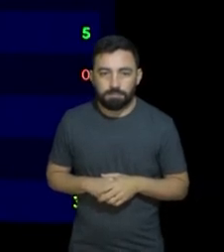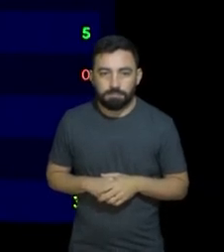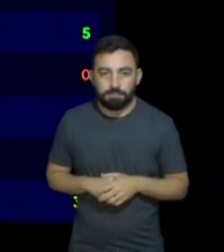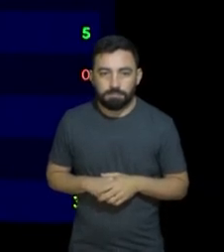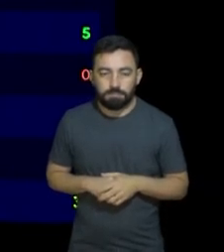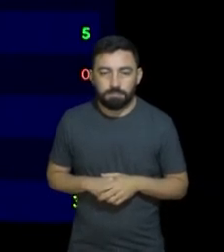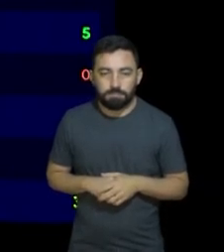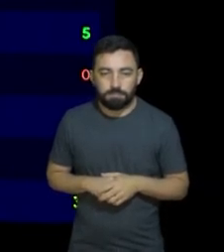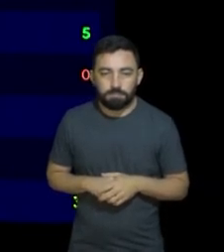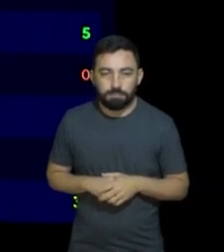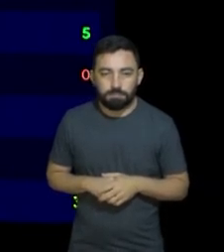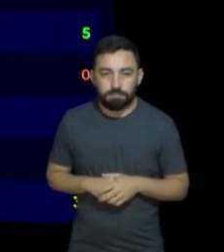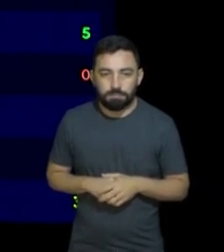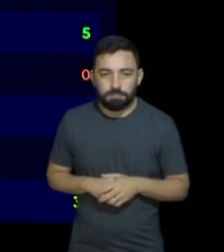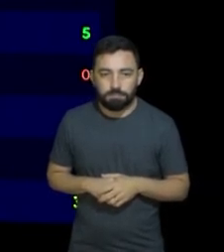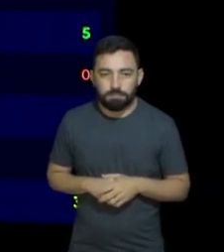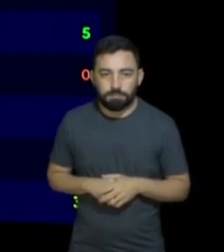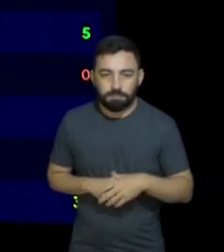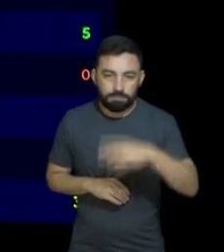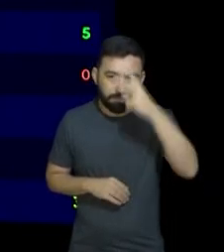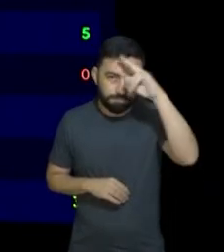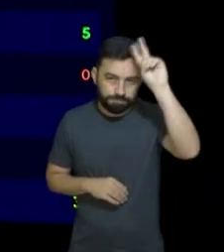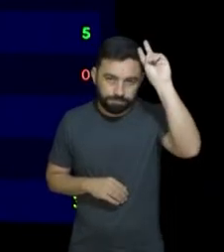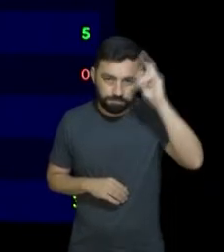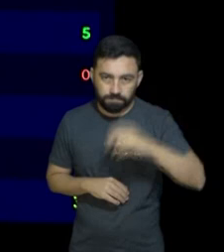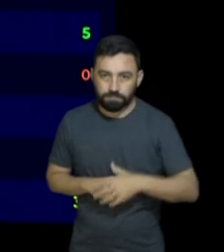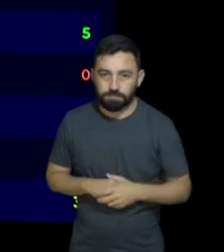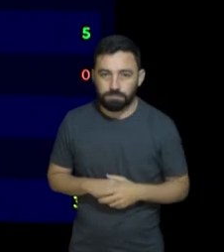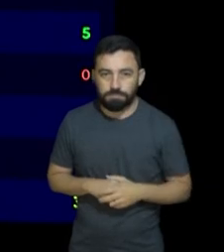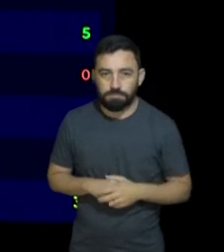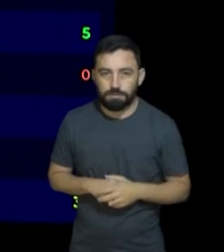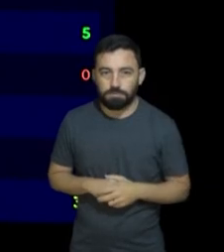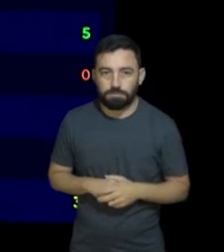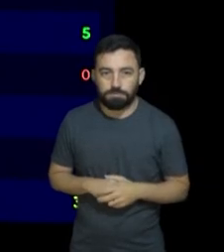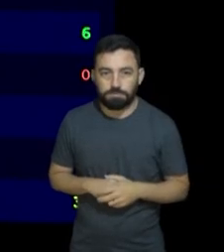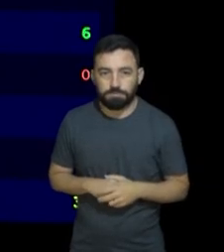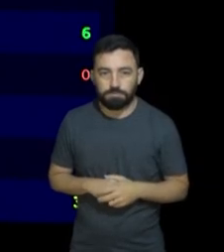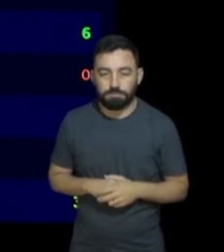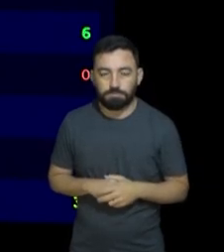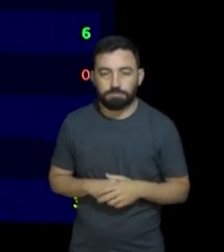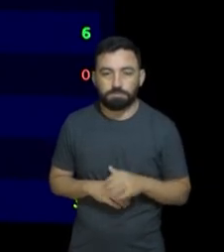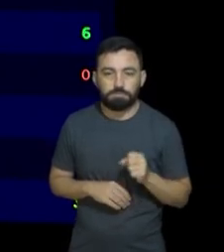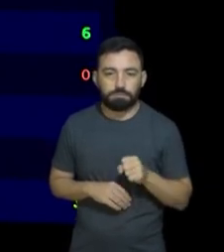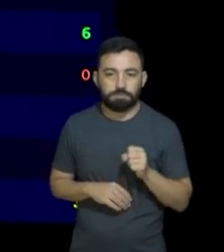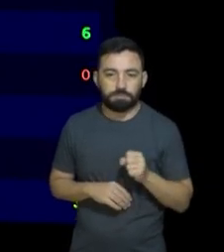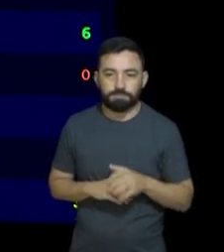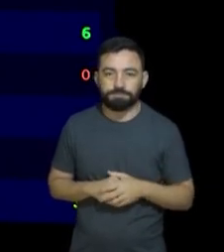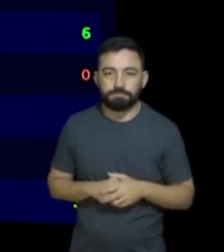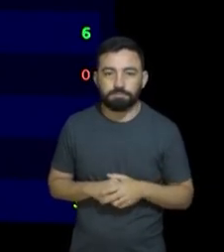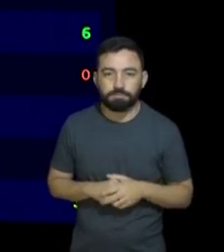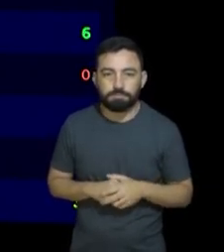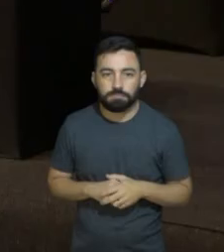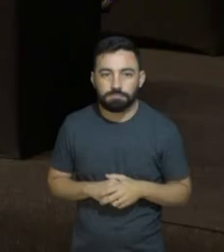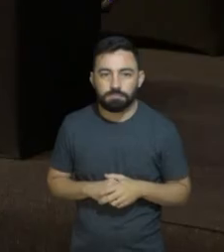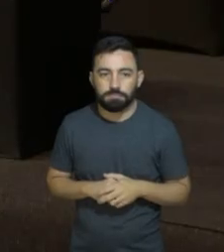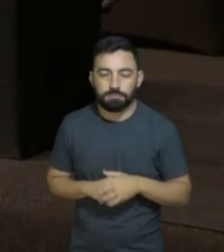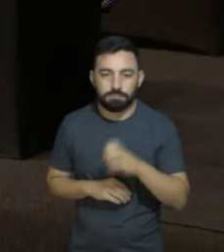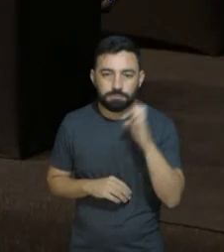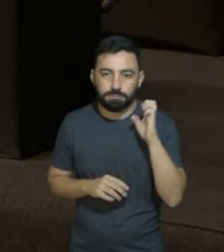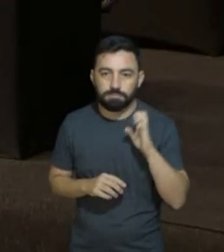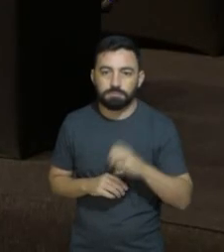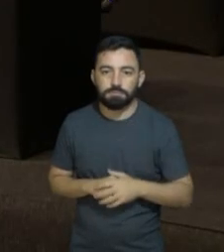vota Deputado Dr Vicente caro preso Dr Vicente caro preso vota assim como vota Deputado Emerson